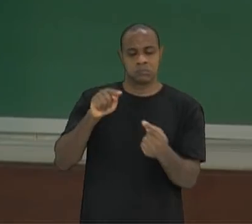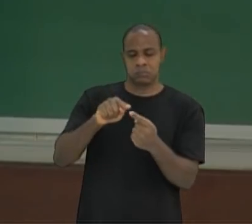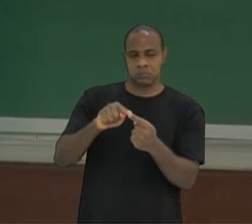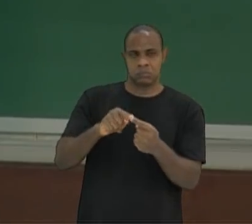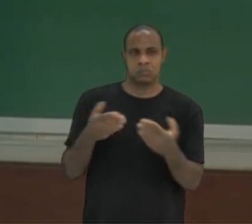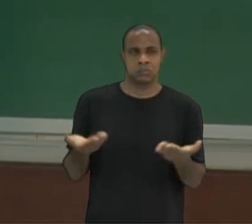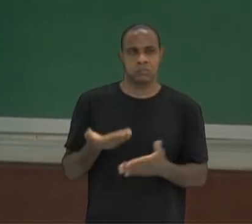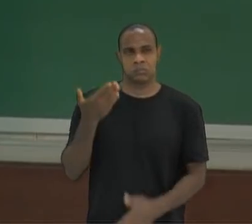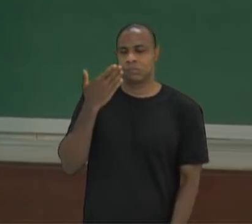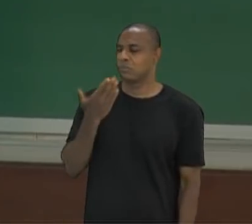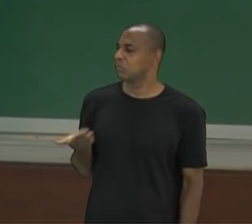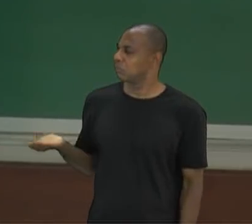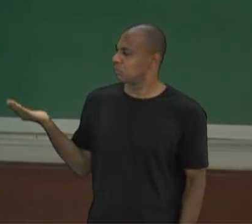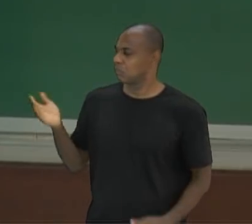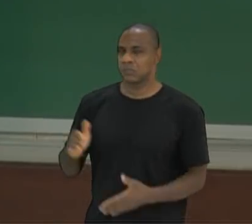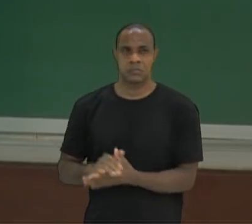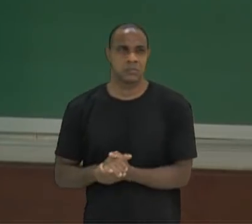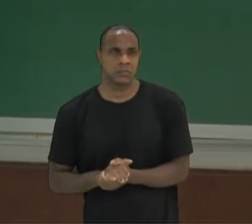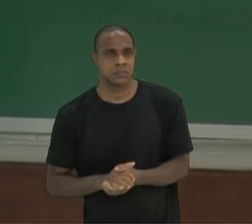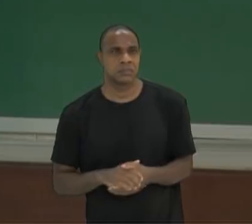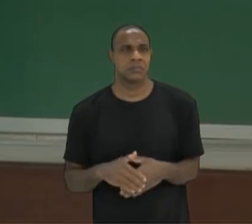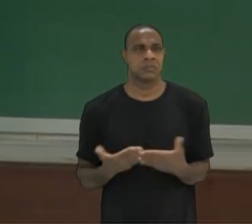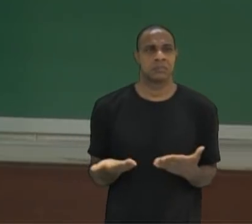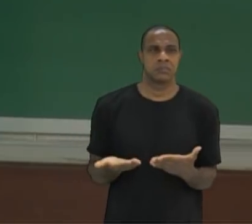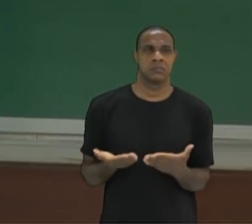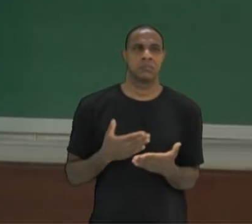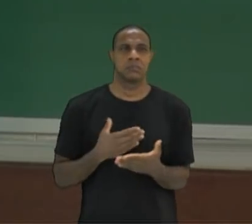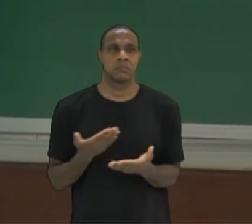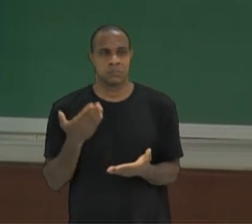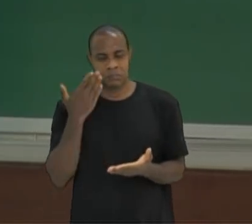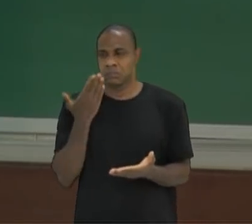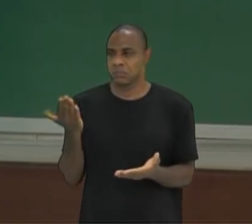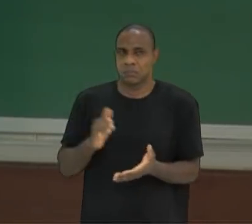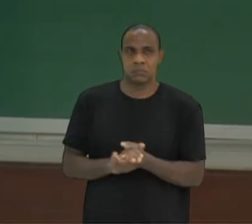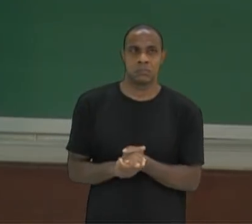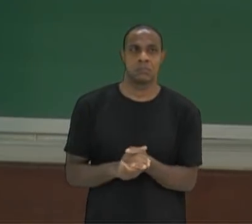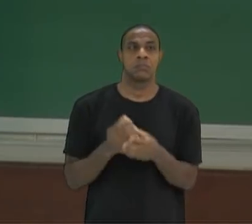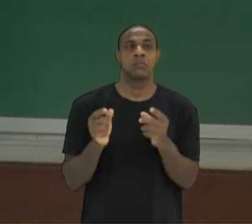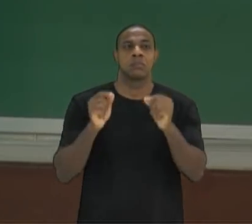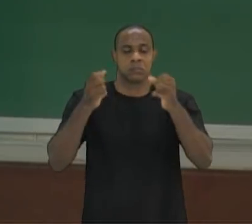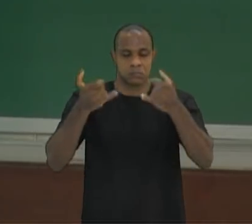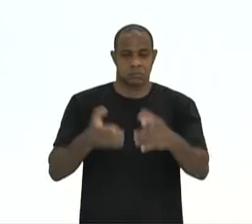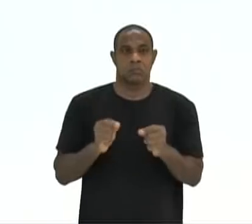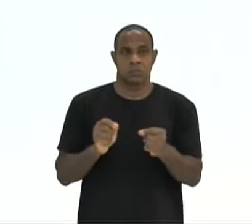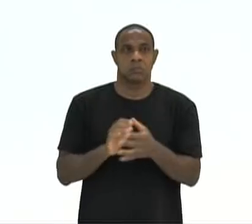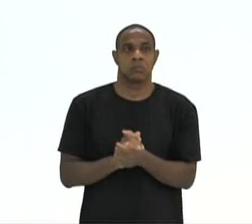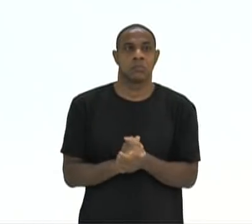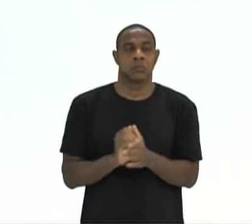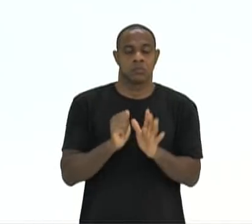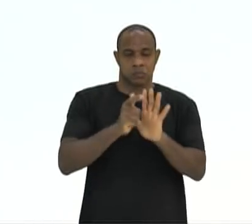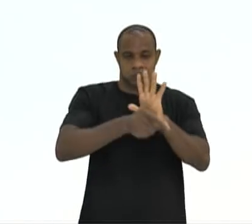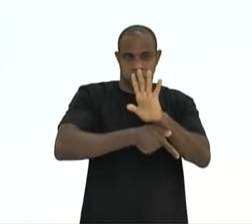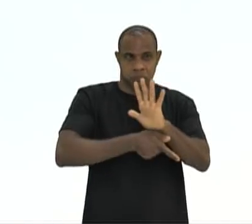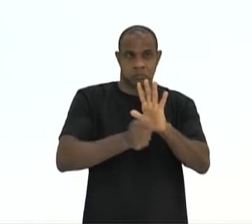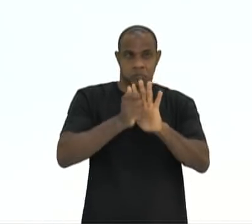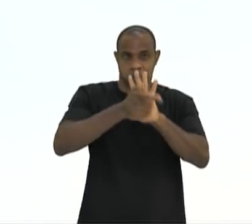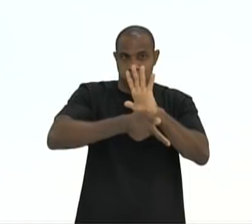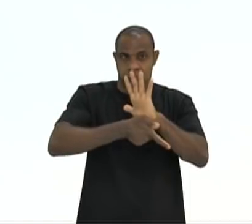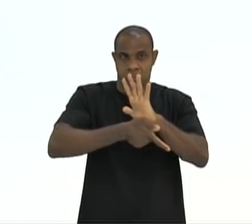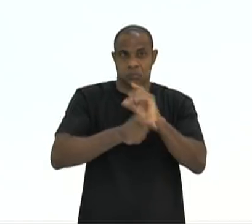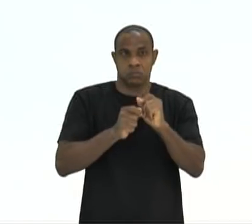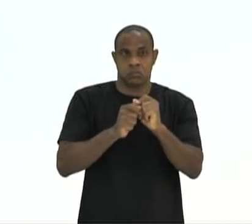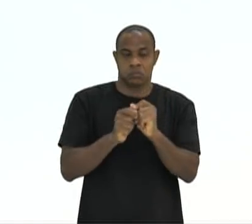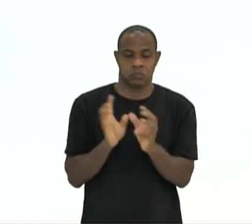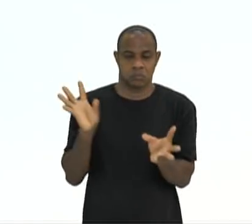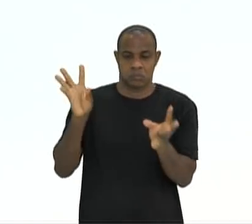elaborados. Observem aqui que a gente vai explorar os gêneros discursivos, sinopse e resumo. Vamos